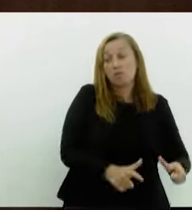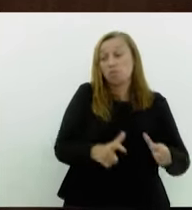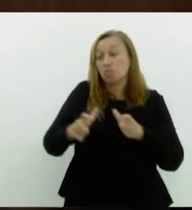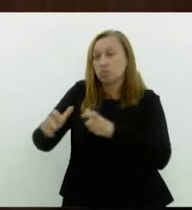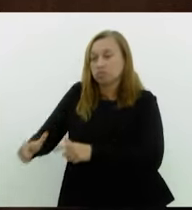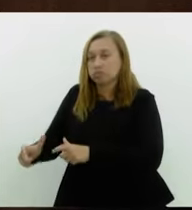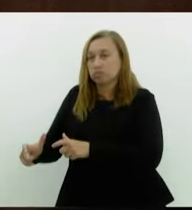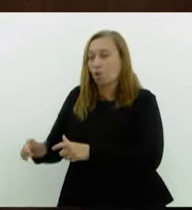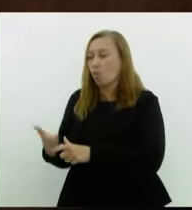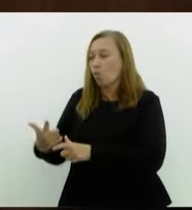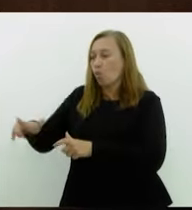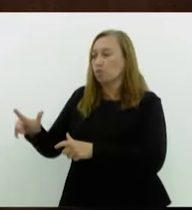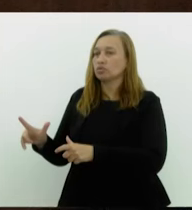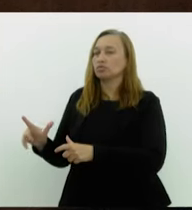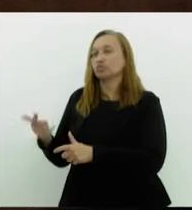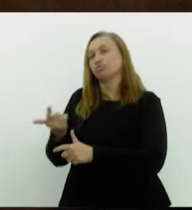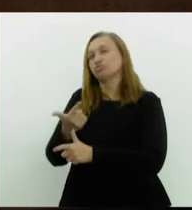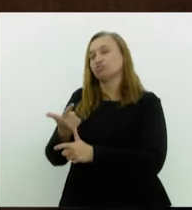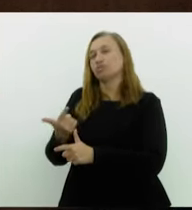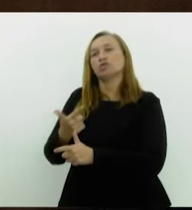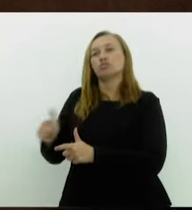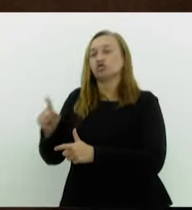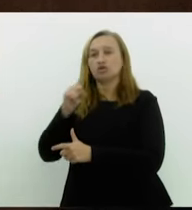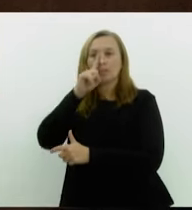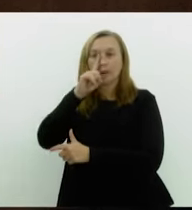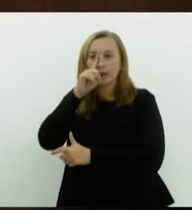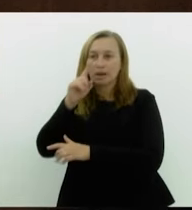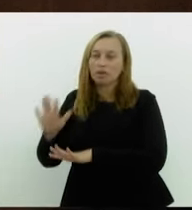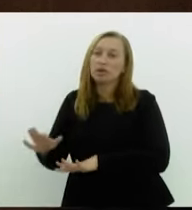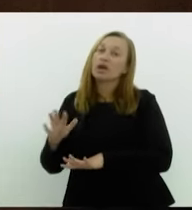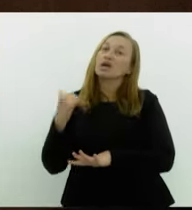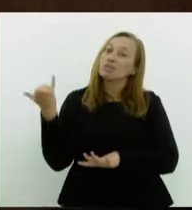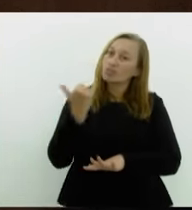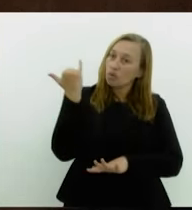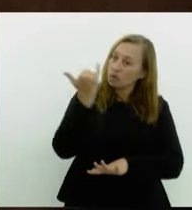Vossa Excelência atende no importante e